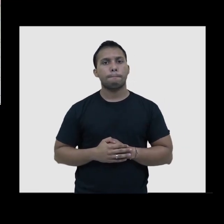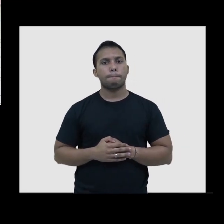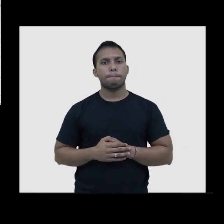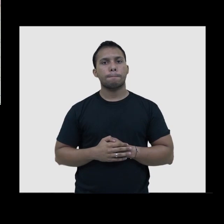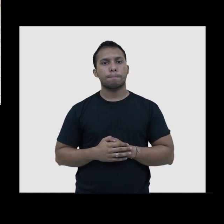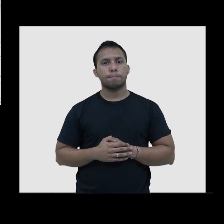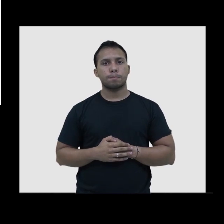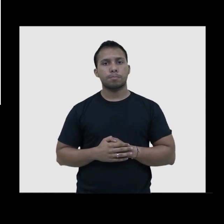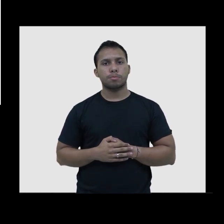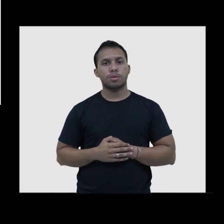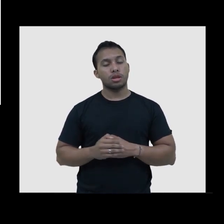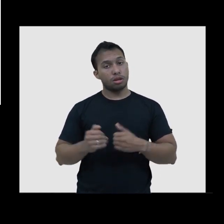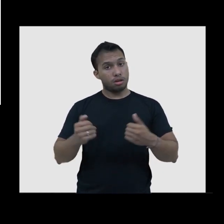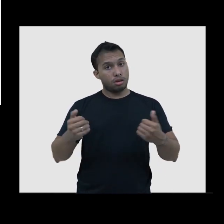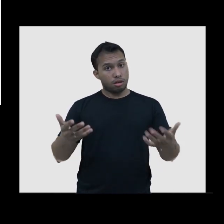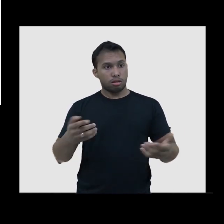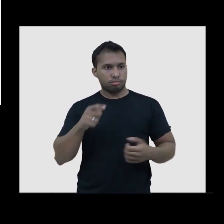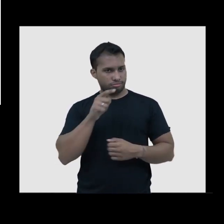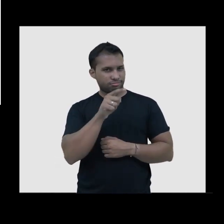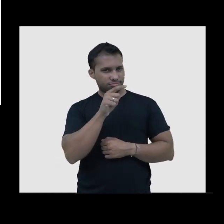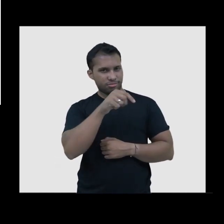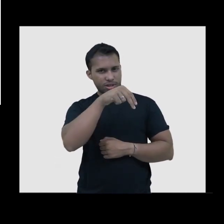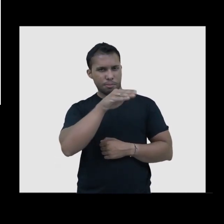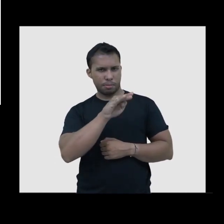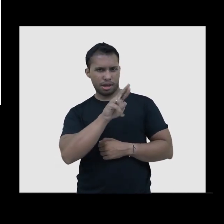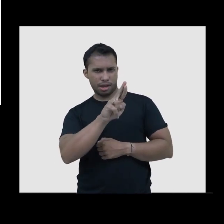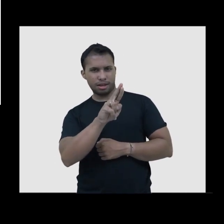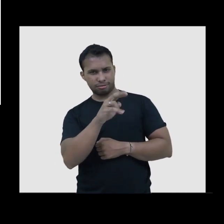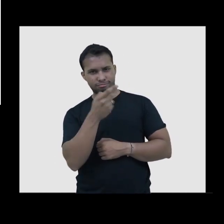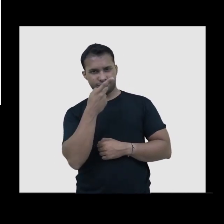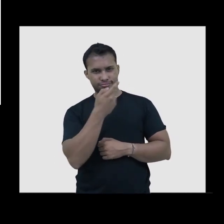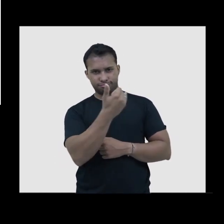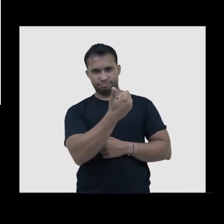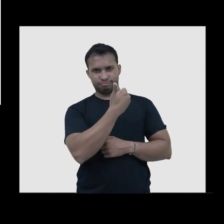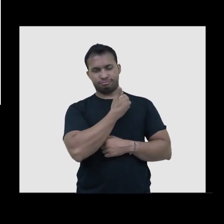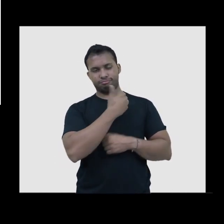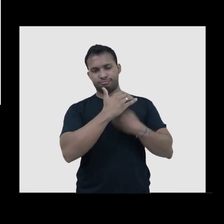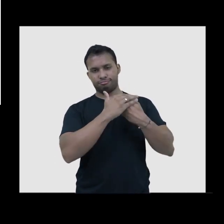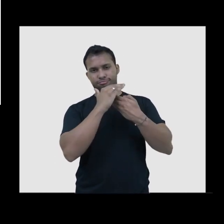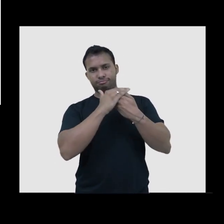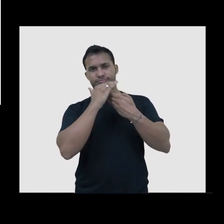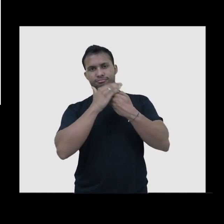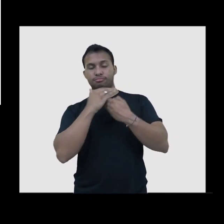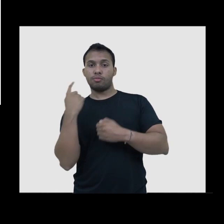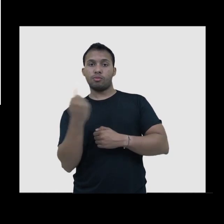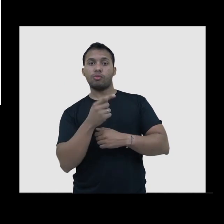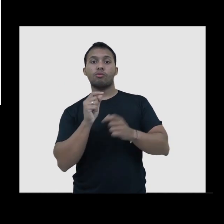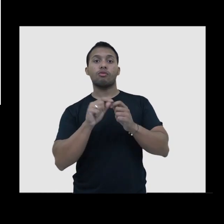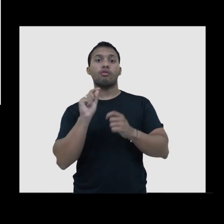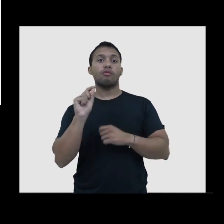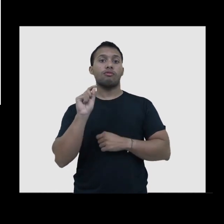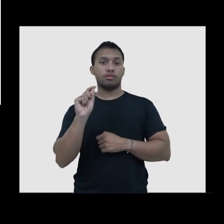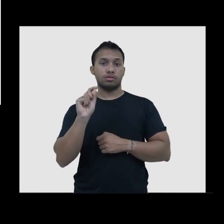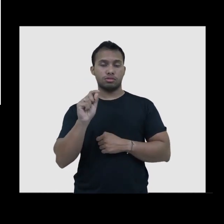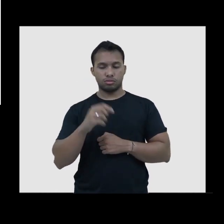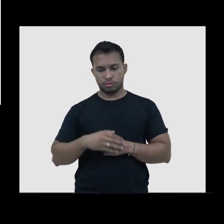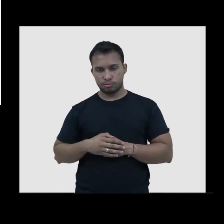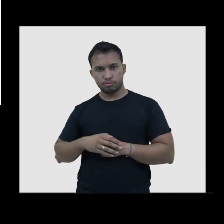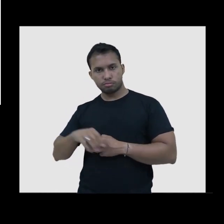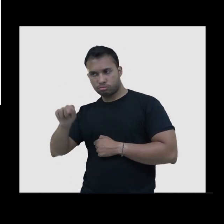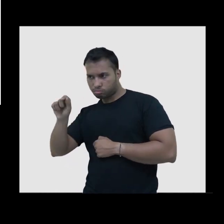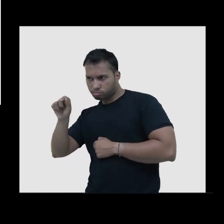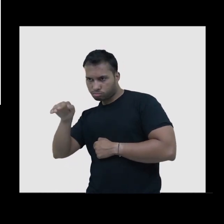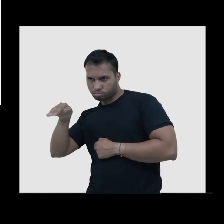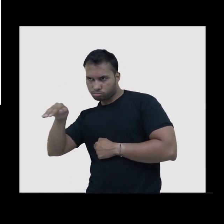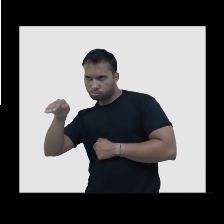pasta, com os nossos 2 vídeos, nós vamos ver o detalhe do vídeo que pretendemos editar, certo? Nós vamos clicar